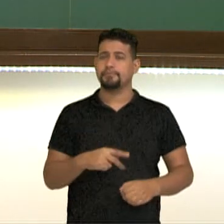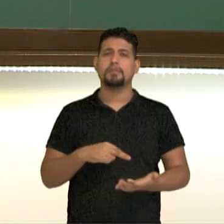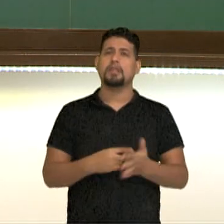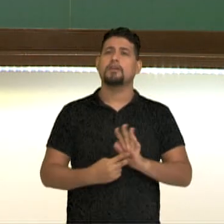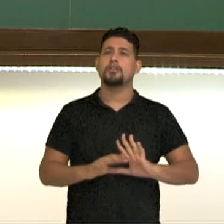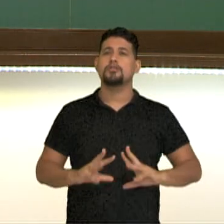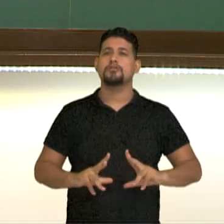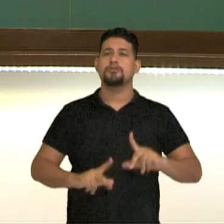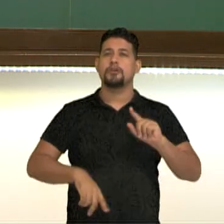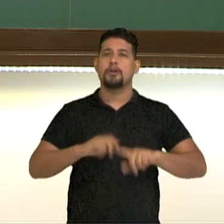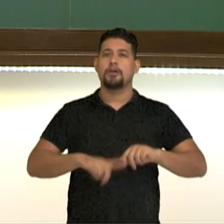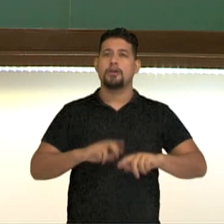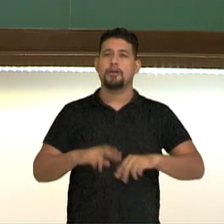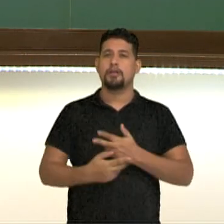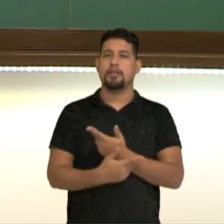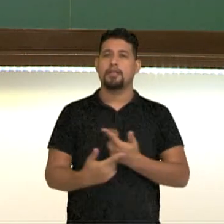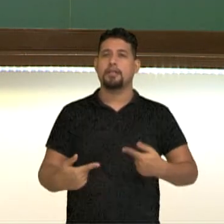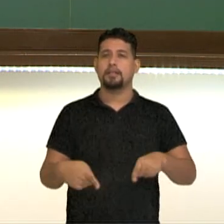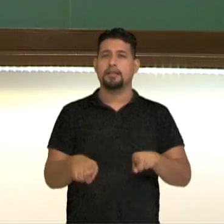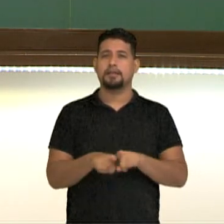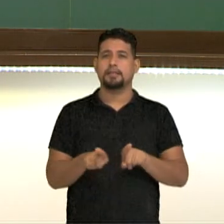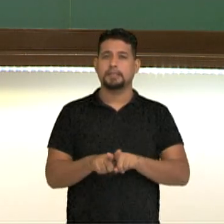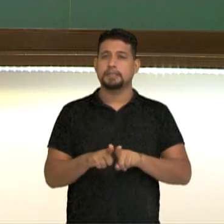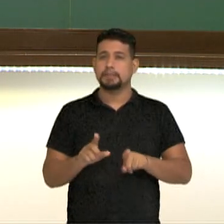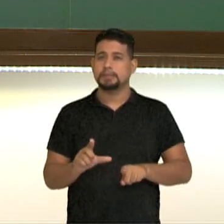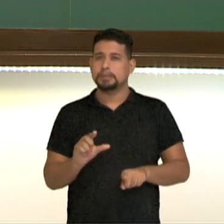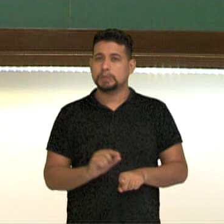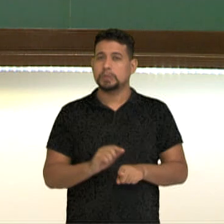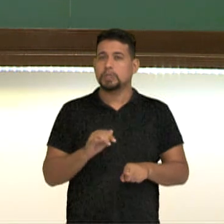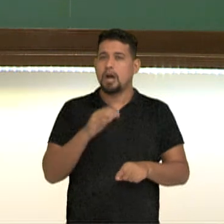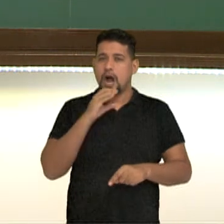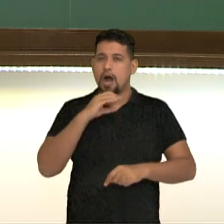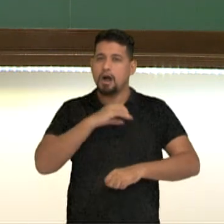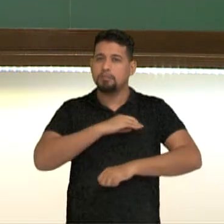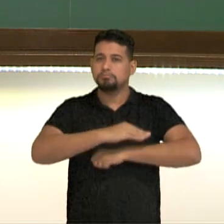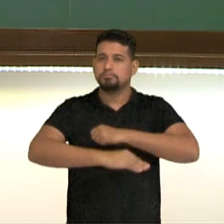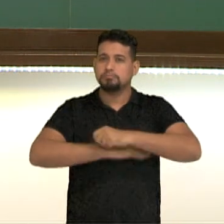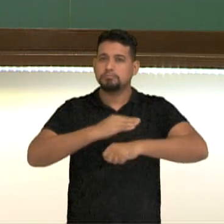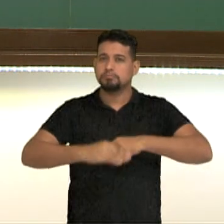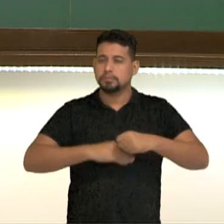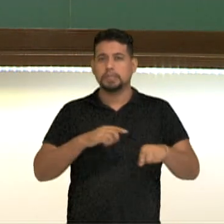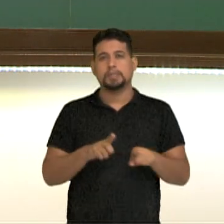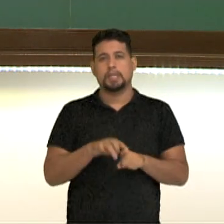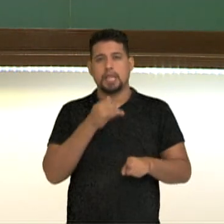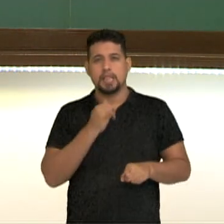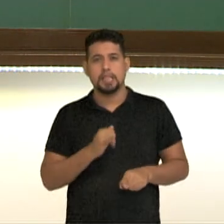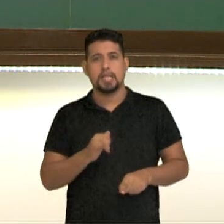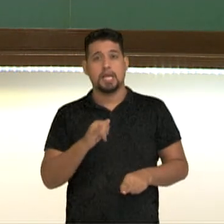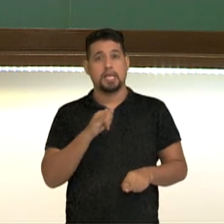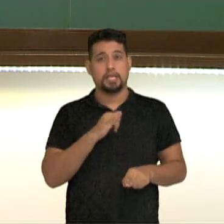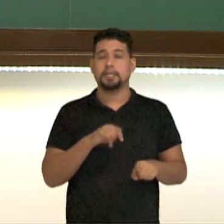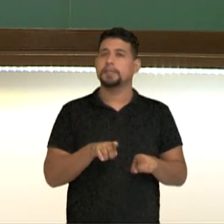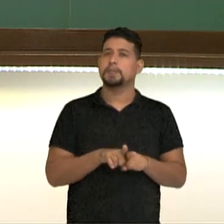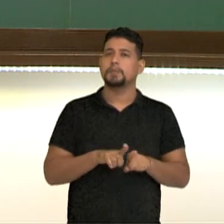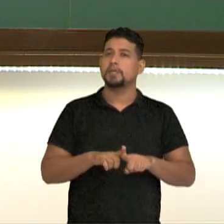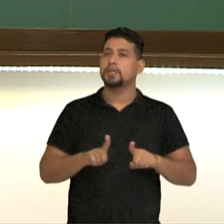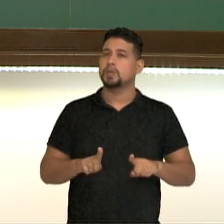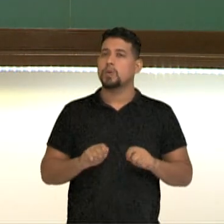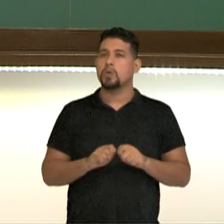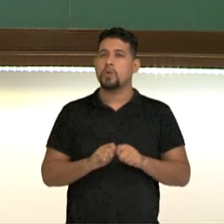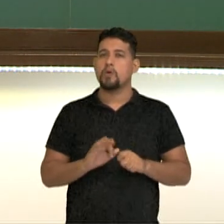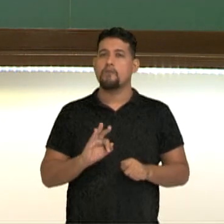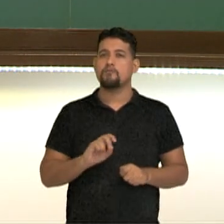todo material que ele possui baixa condutividade térmica, baixa condutividade elétrica, alto ponto de